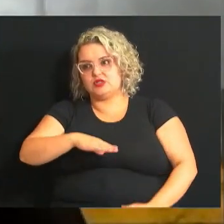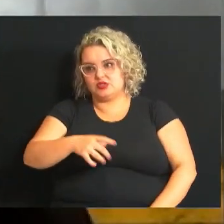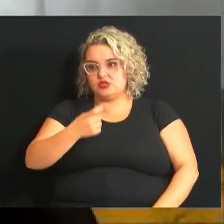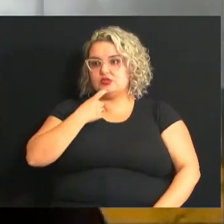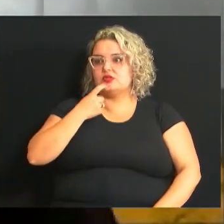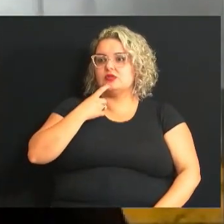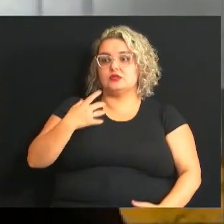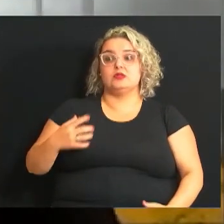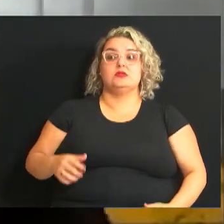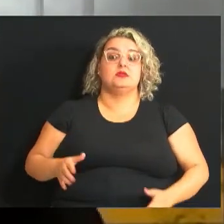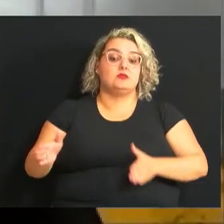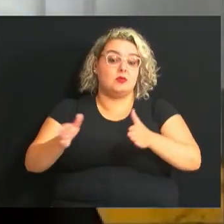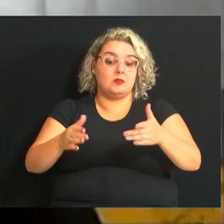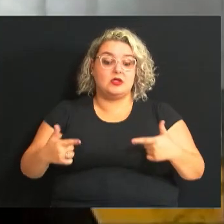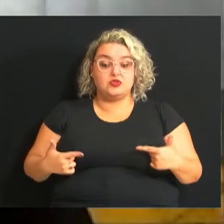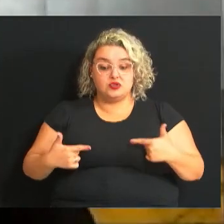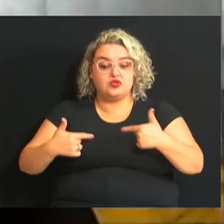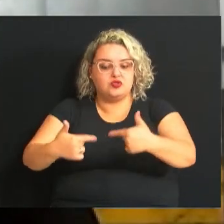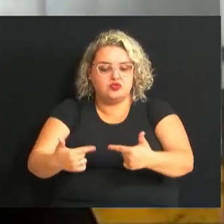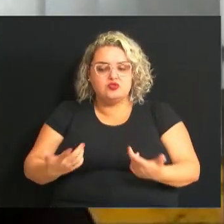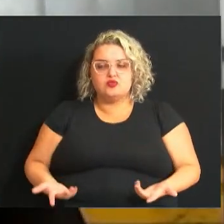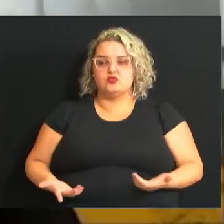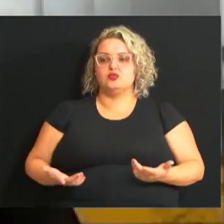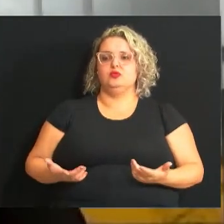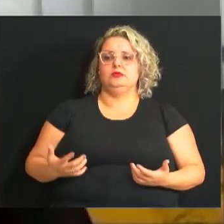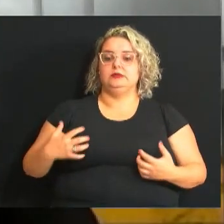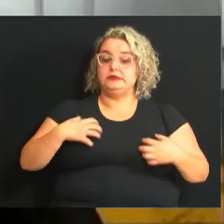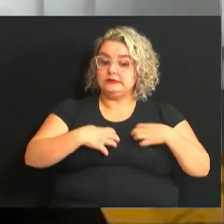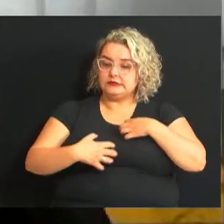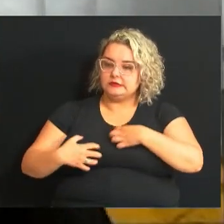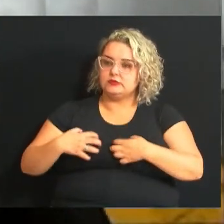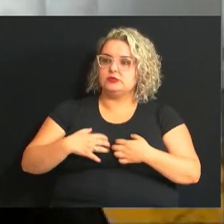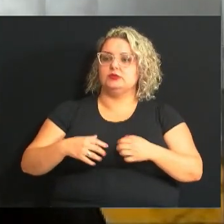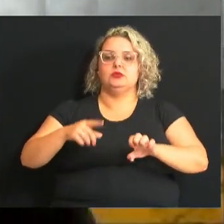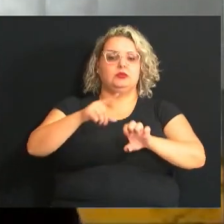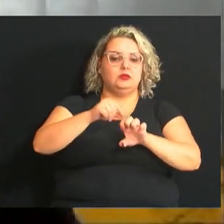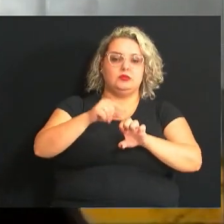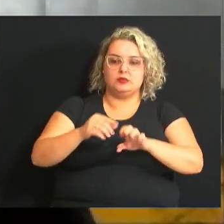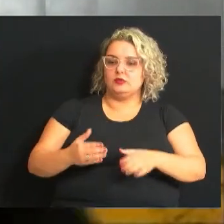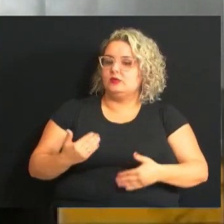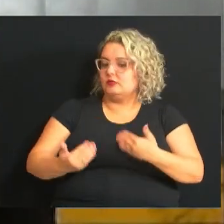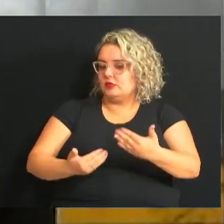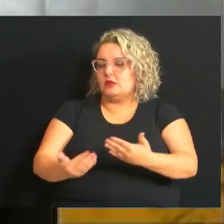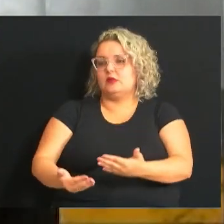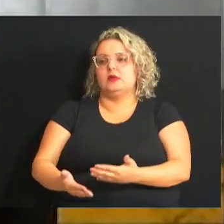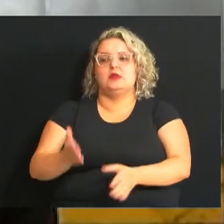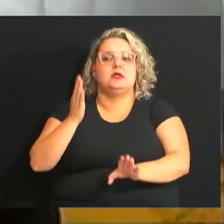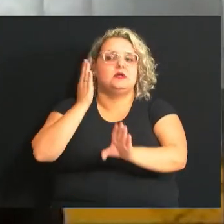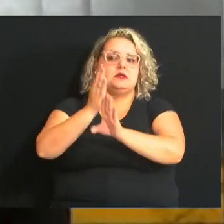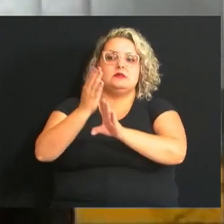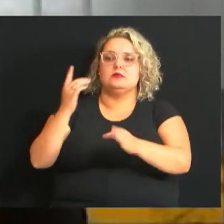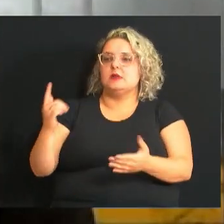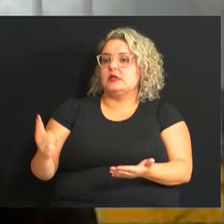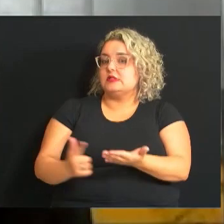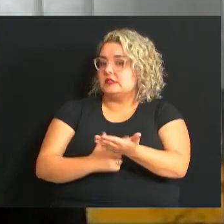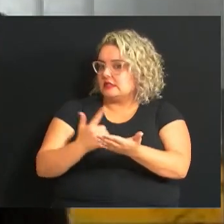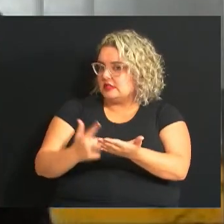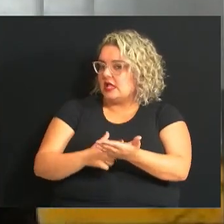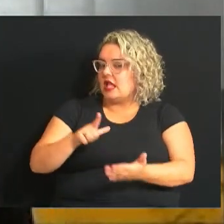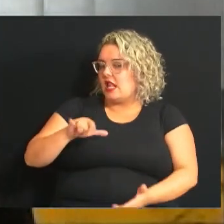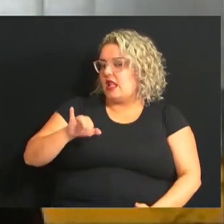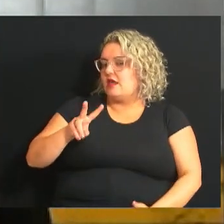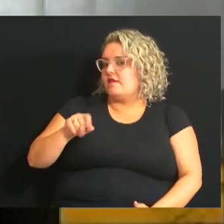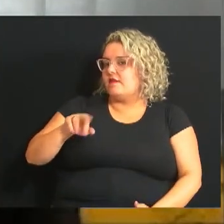aflições que o empreendedorismo passou. Então você encontra o livro aí nas principais livrarias do Brasil, mas principalmente